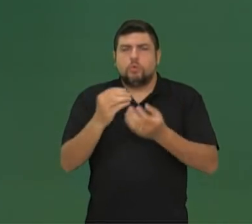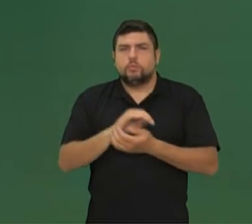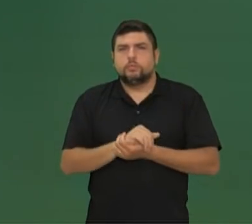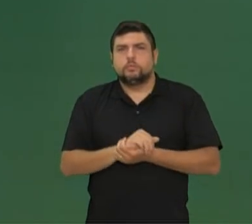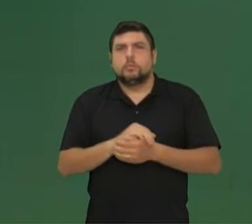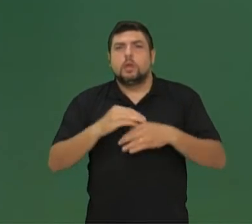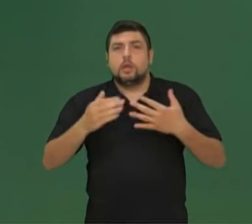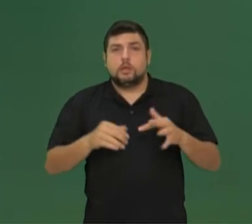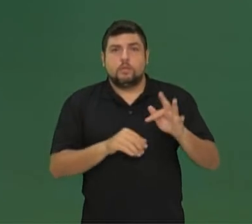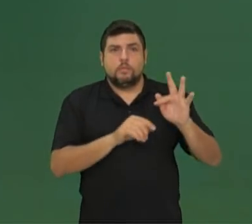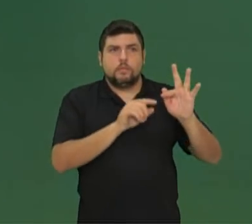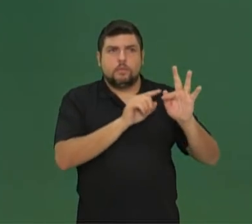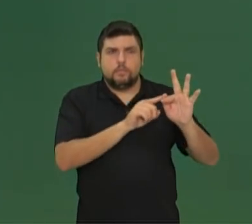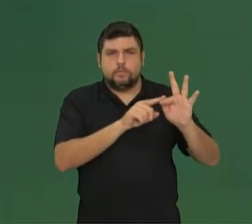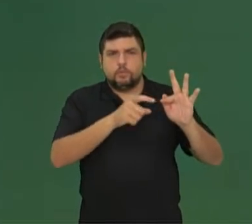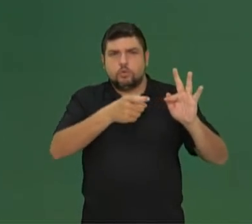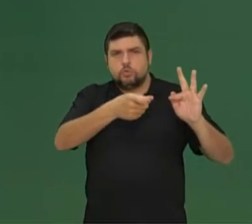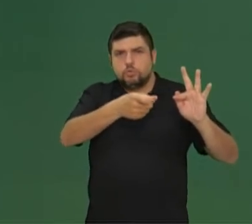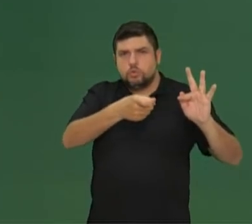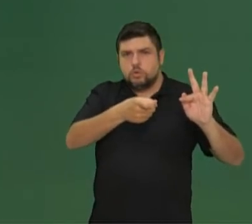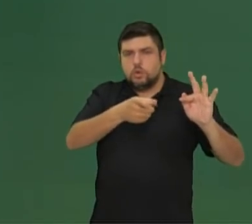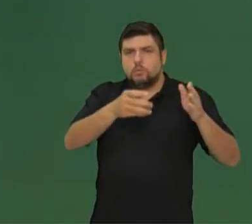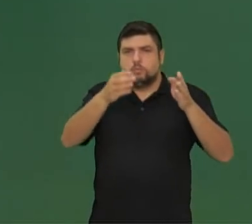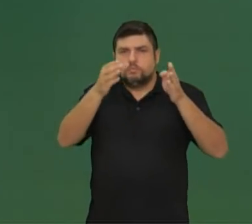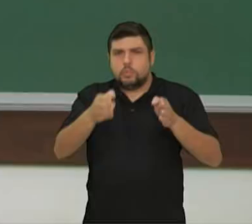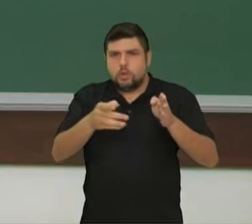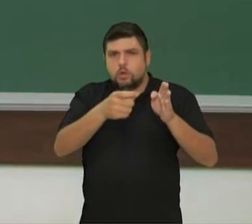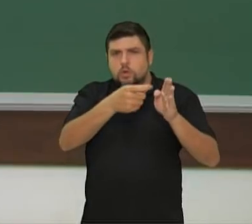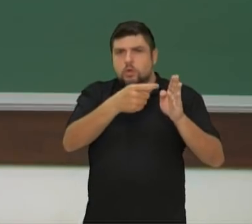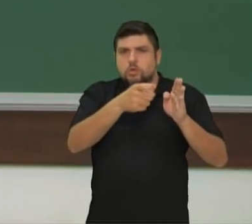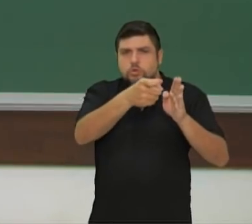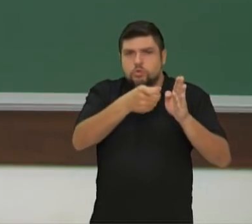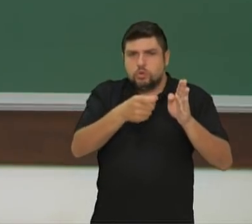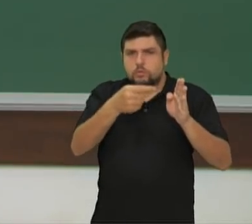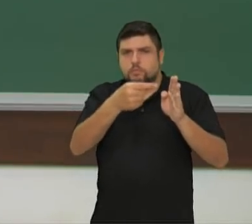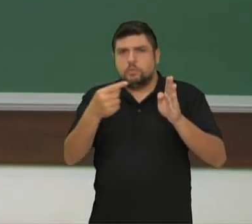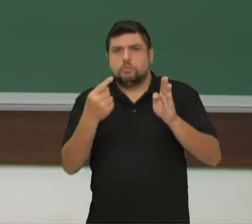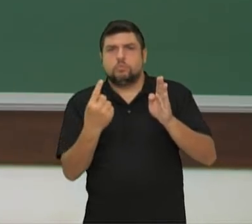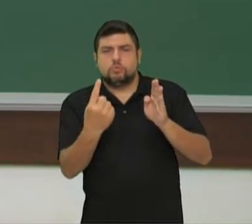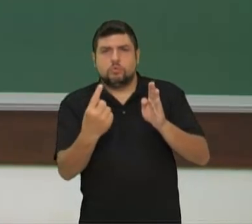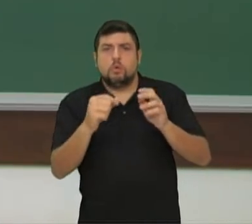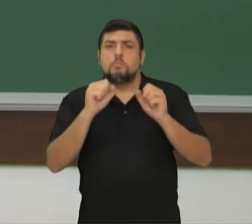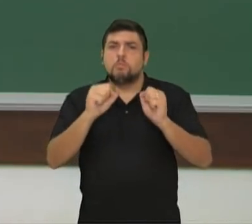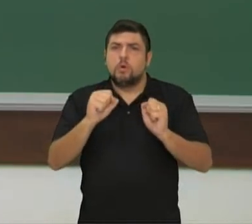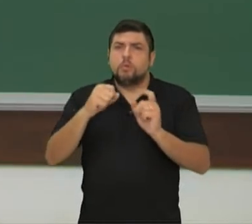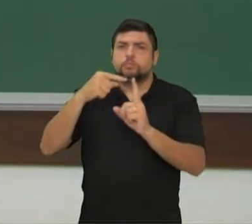esse x menos 1, ele pode ser positivo ou ele pode ser